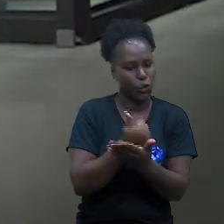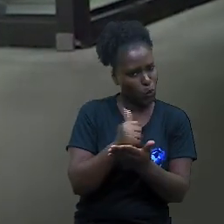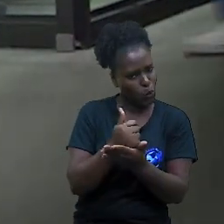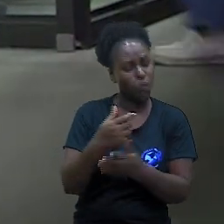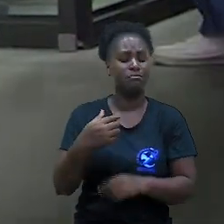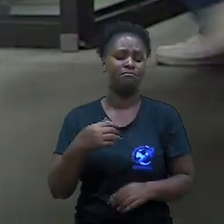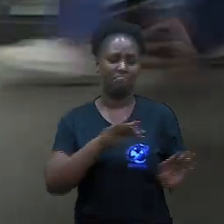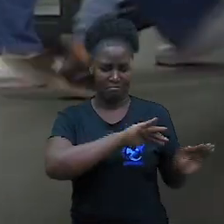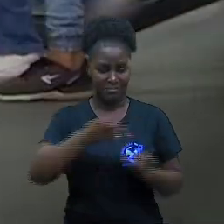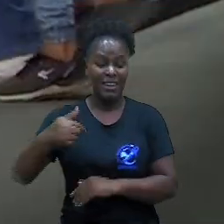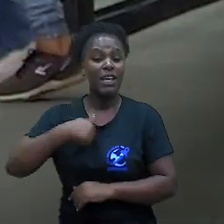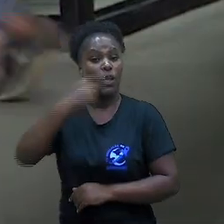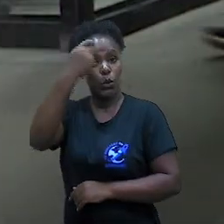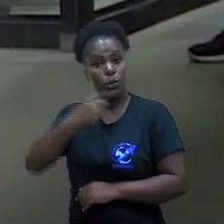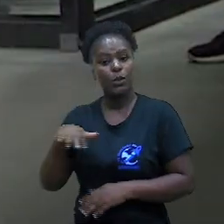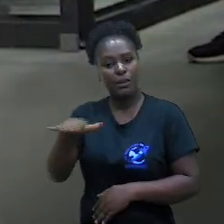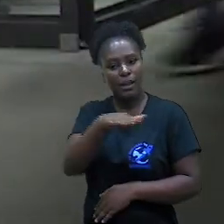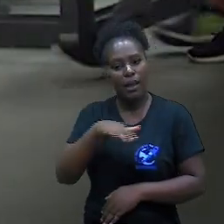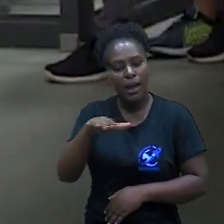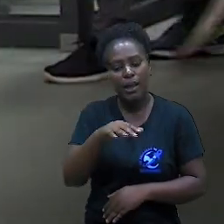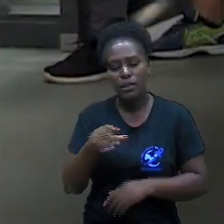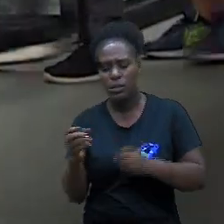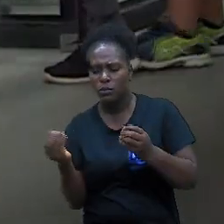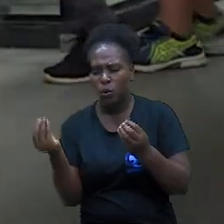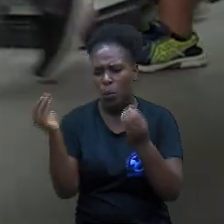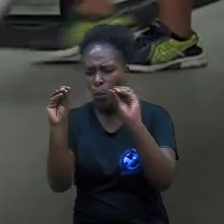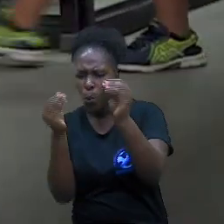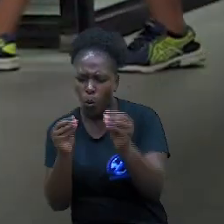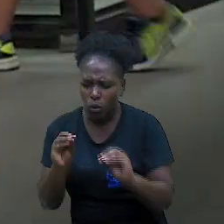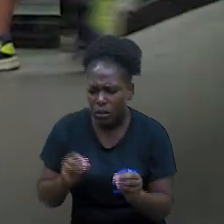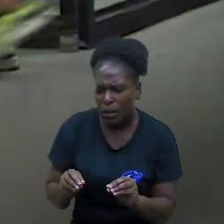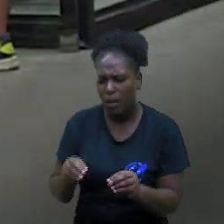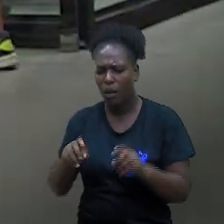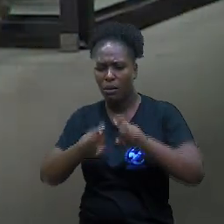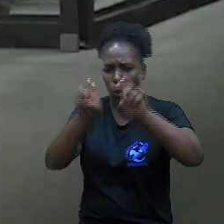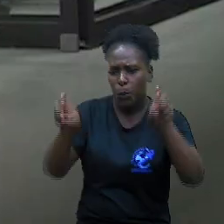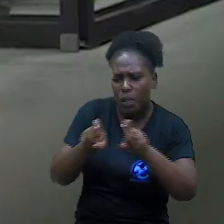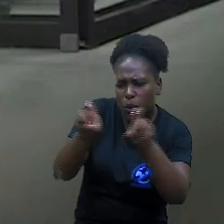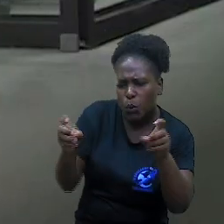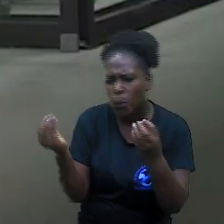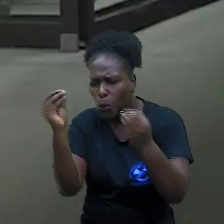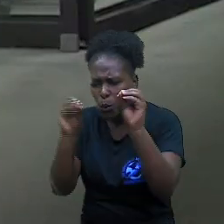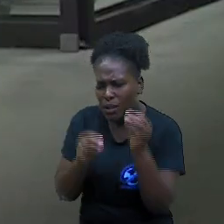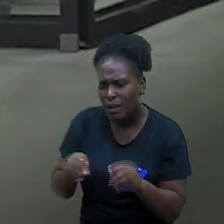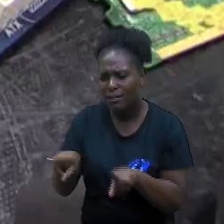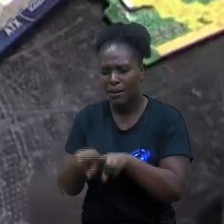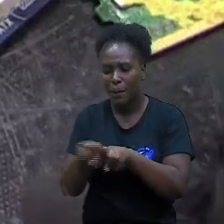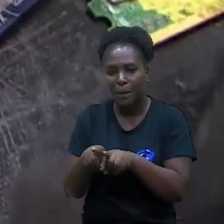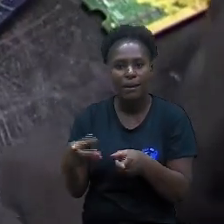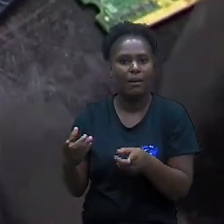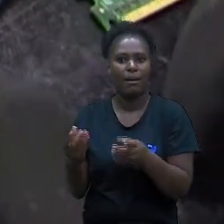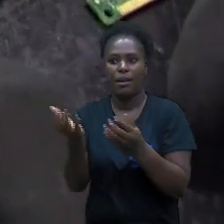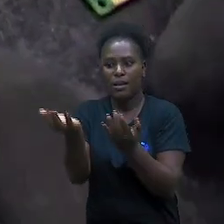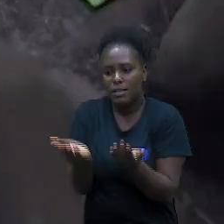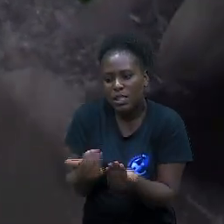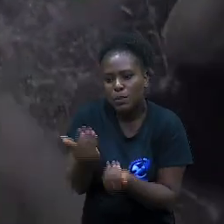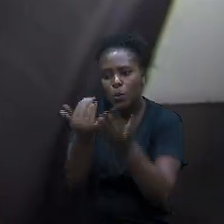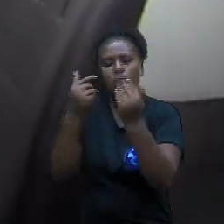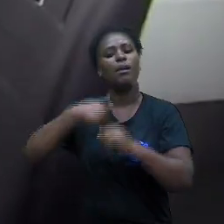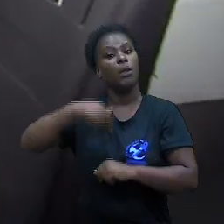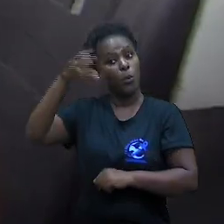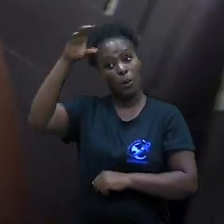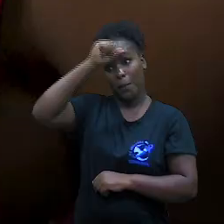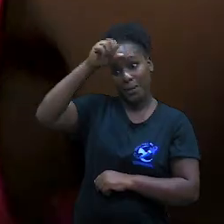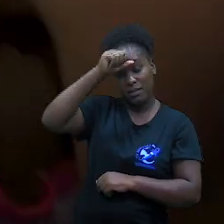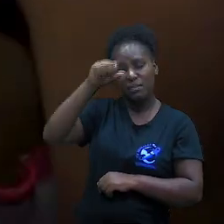e notebooks, área de manutenção de eletrônica. Eu aprendi a montar, desmontar,